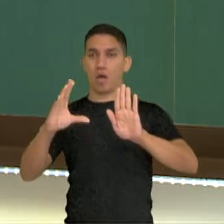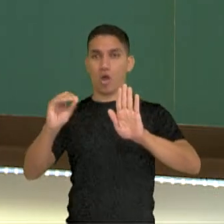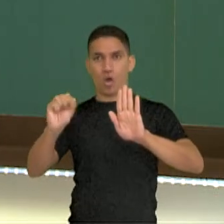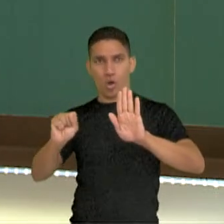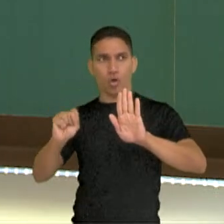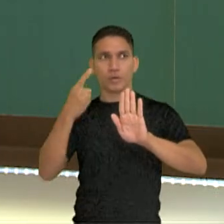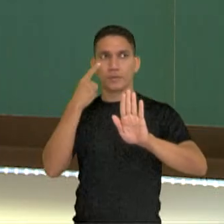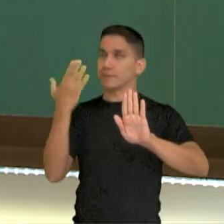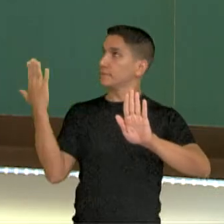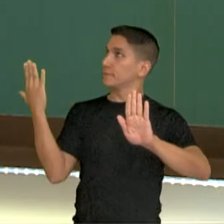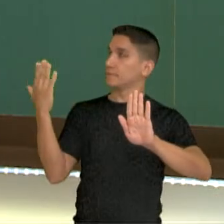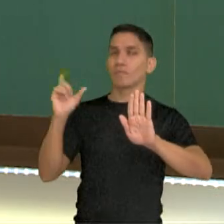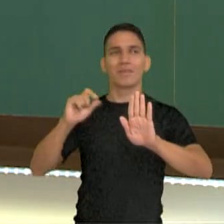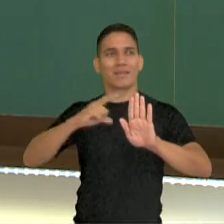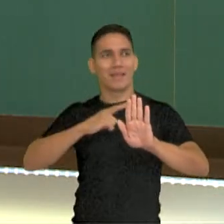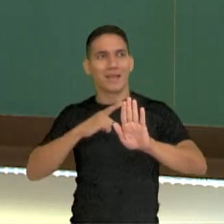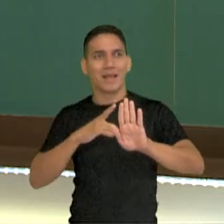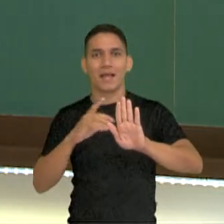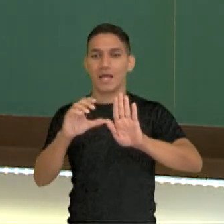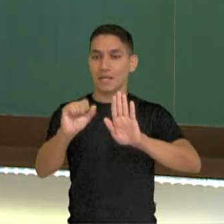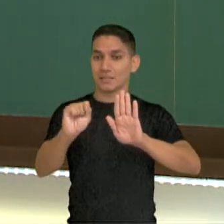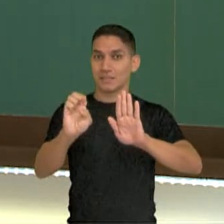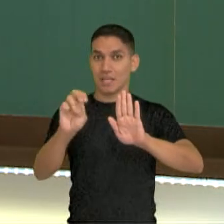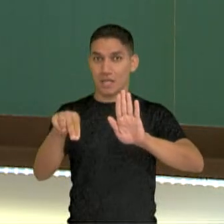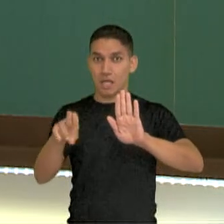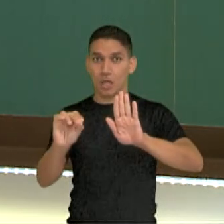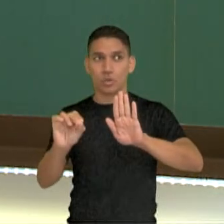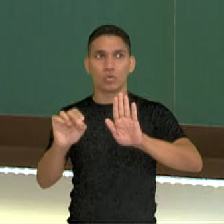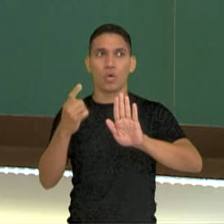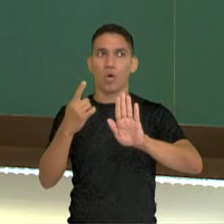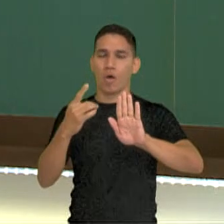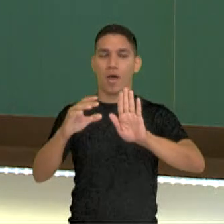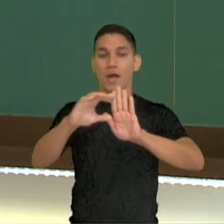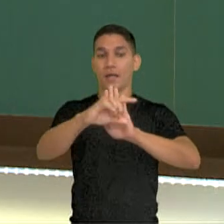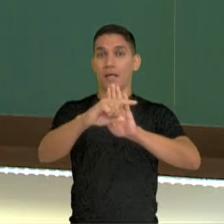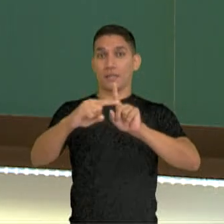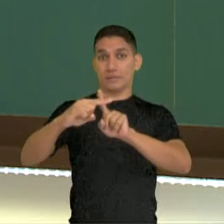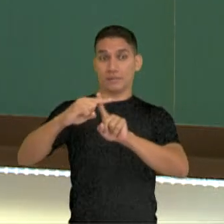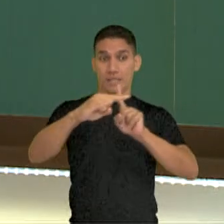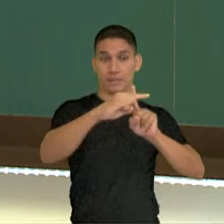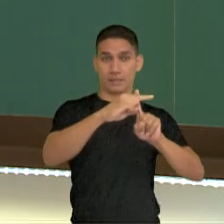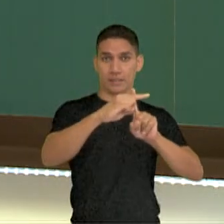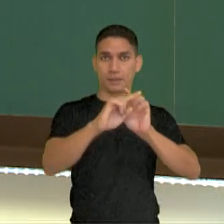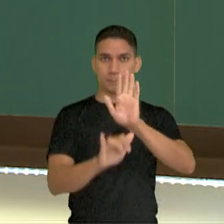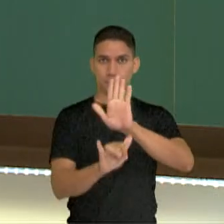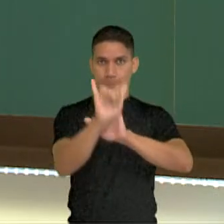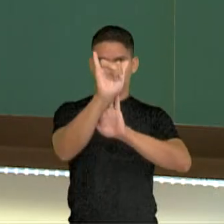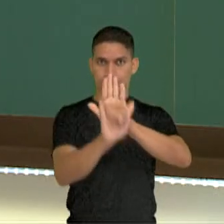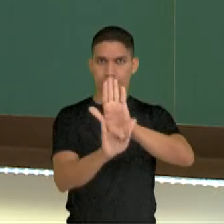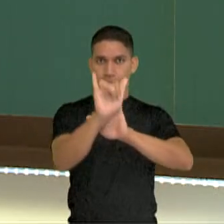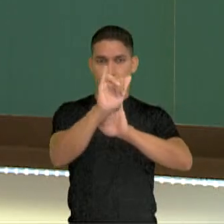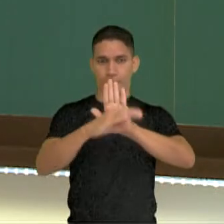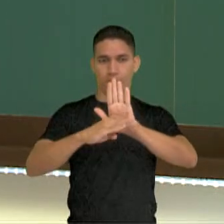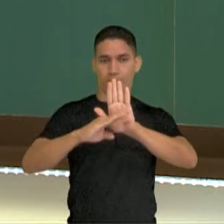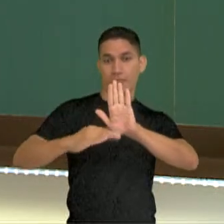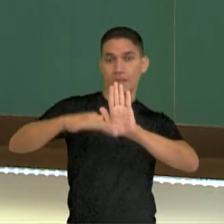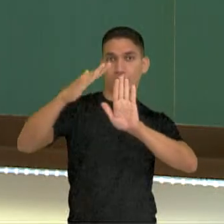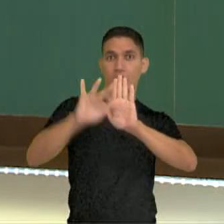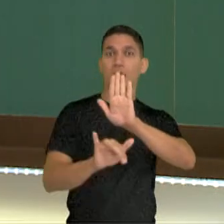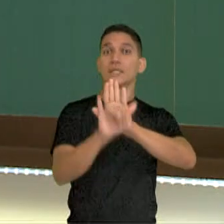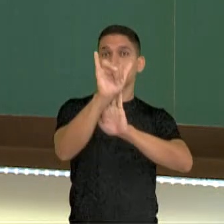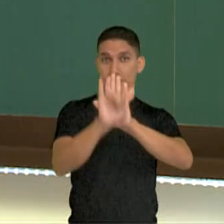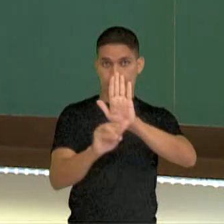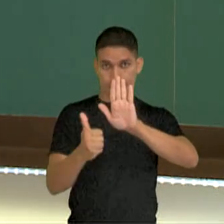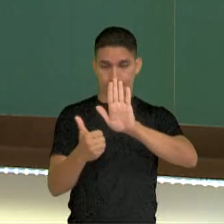os sinais, né? Se você está olhando para o seno, opa, o seno é vertical, né? O seno a gente olha no eixo